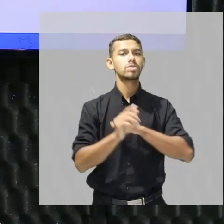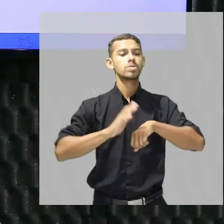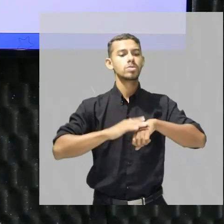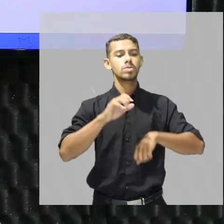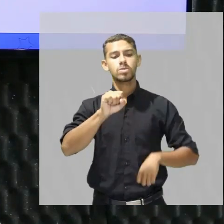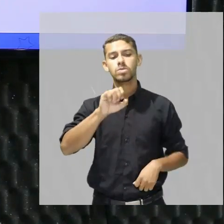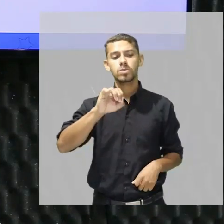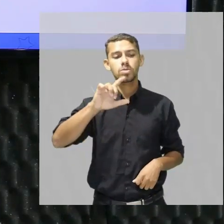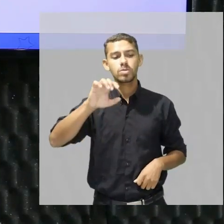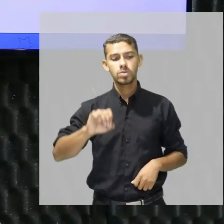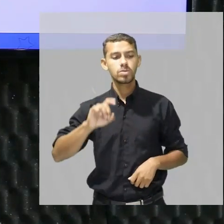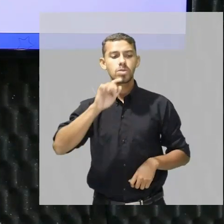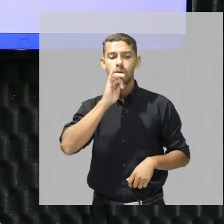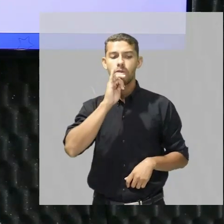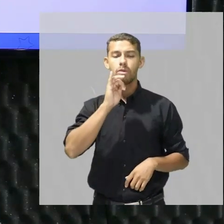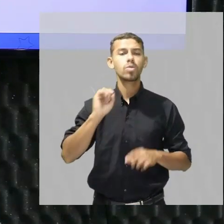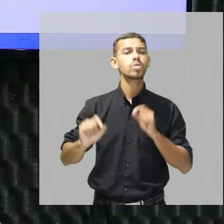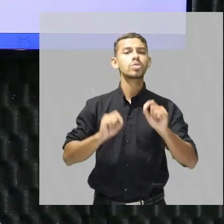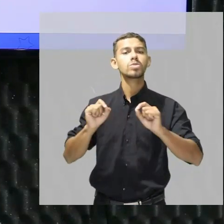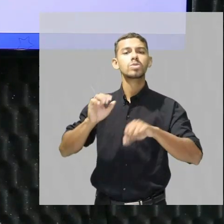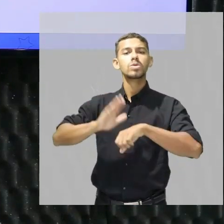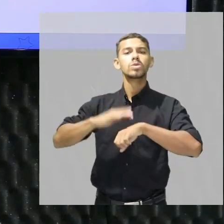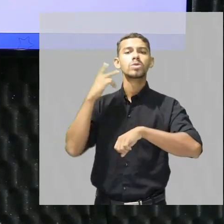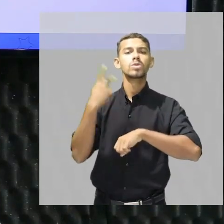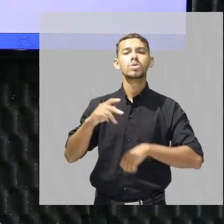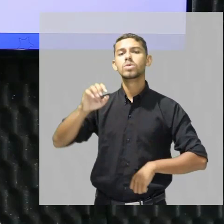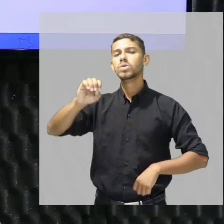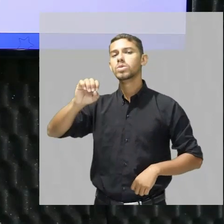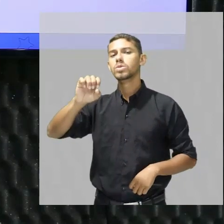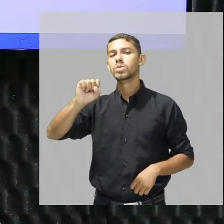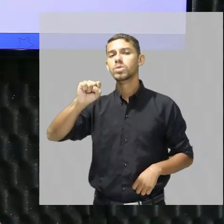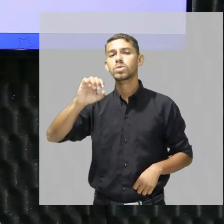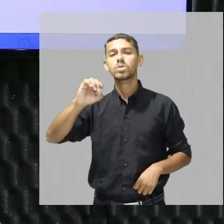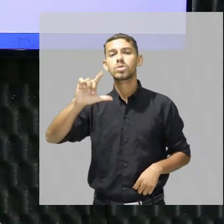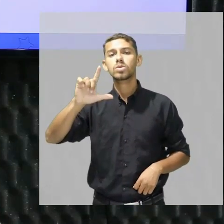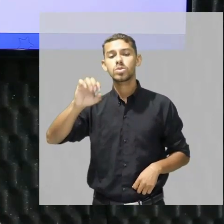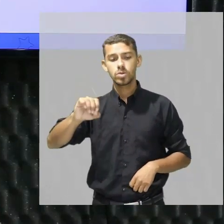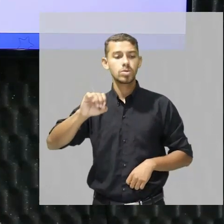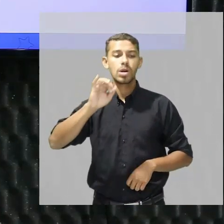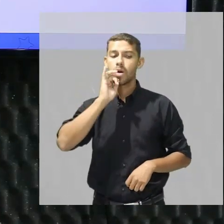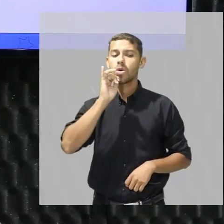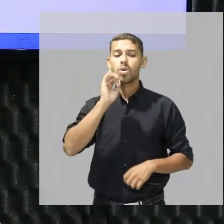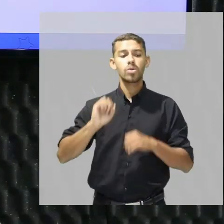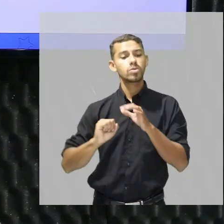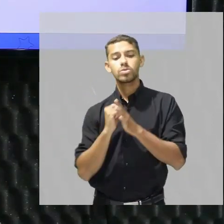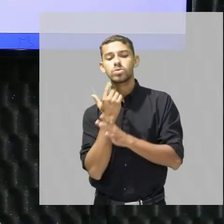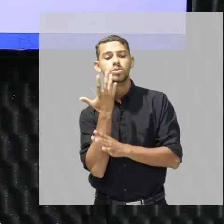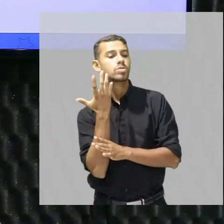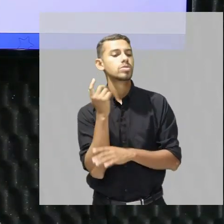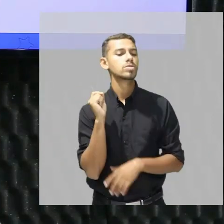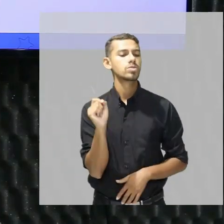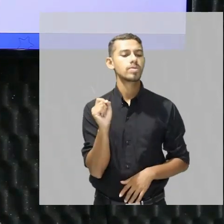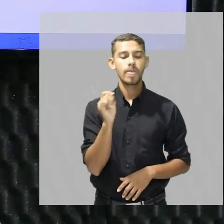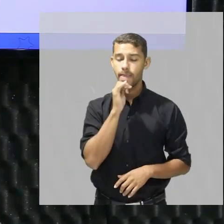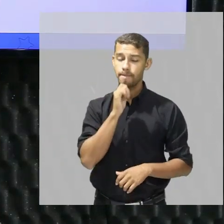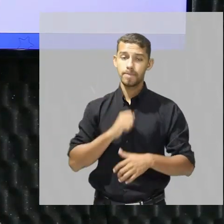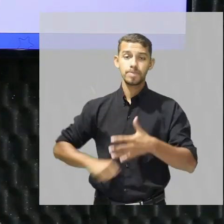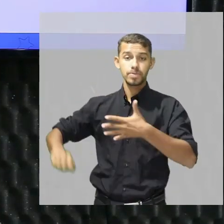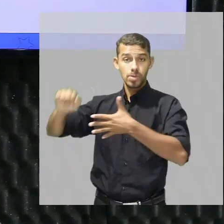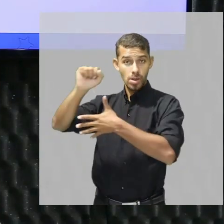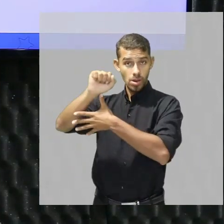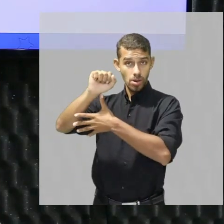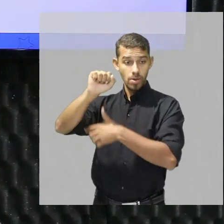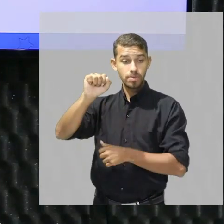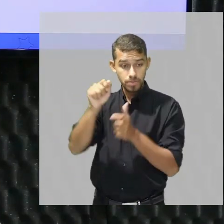pergunta aqui o que elas promovem no solo, né? O que essas plantas pioneiras fazem com o solo. Então, a letra A pergunta, ela